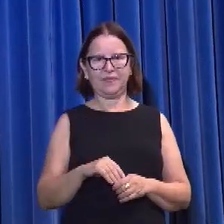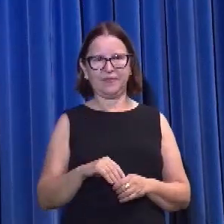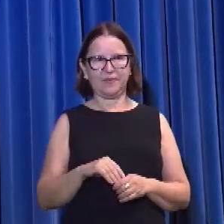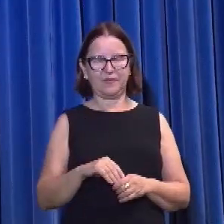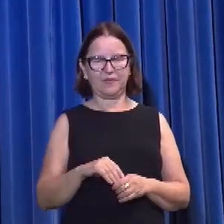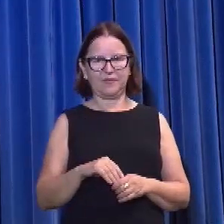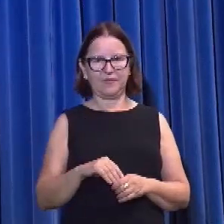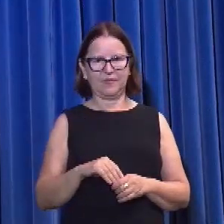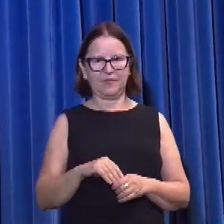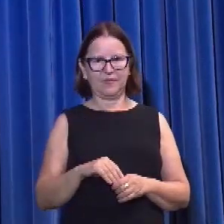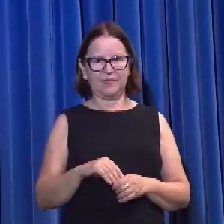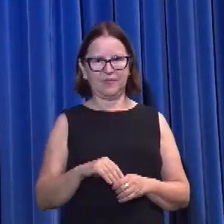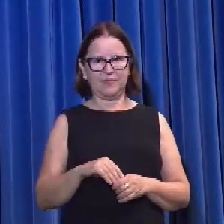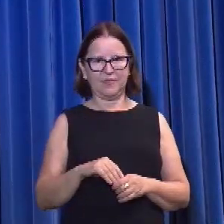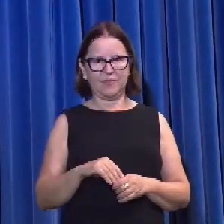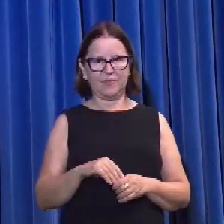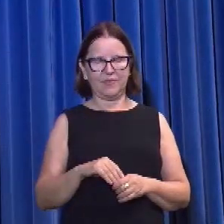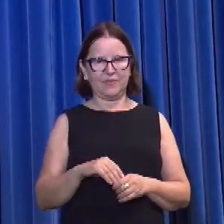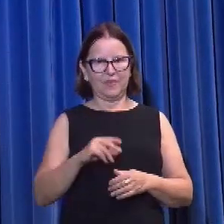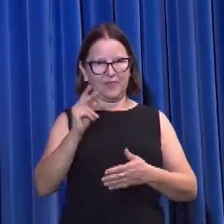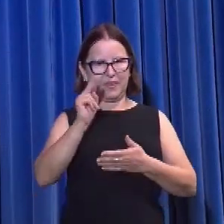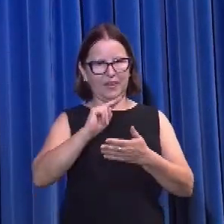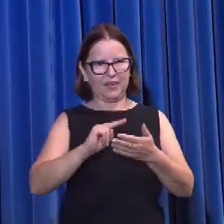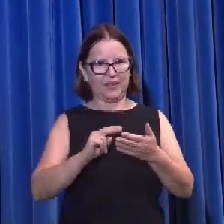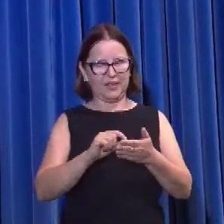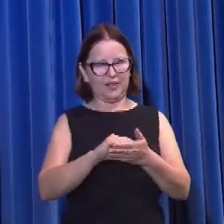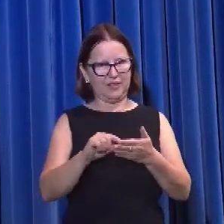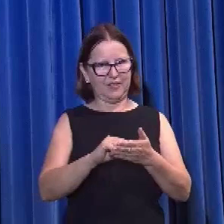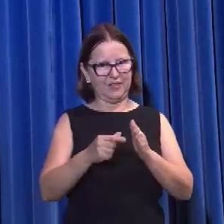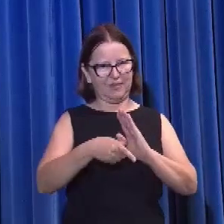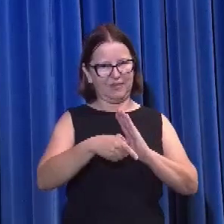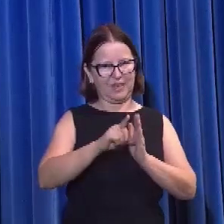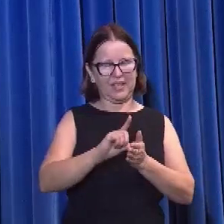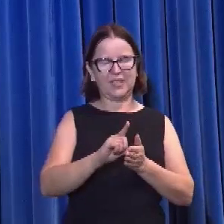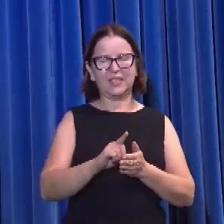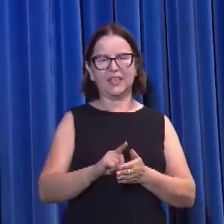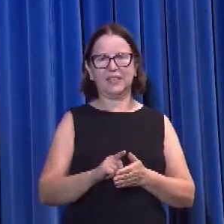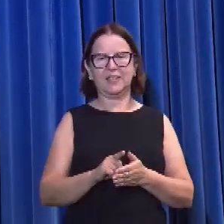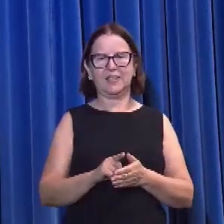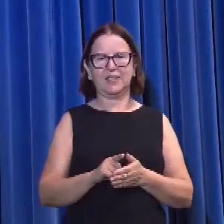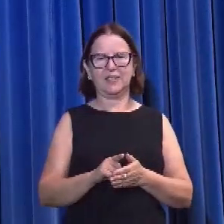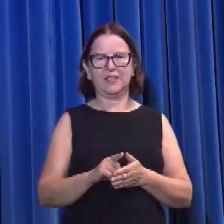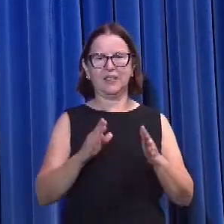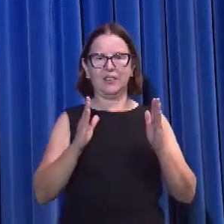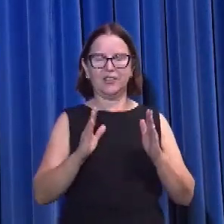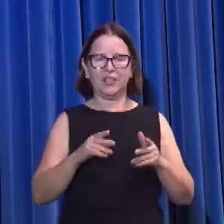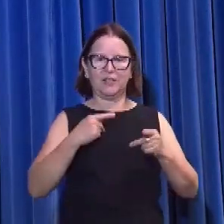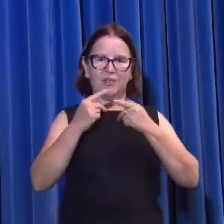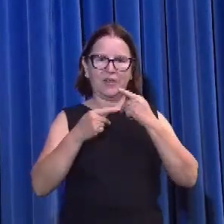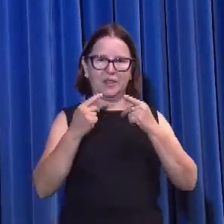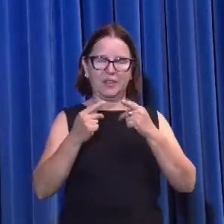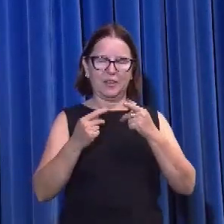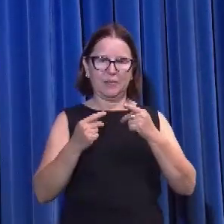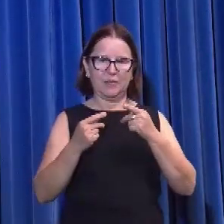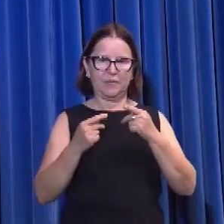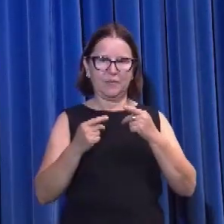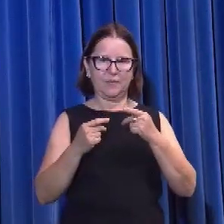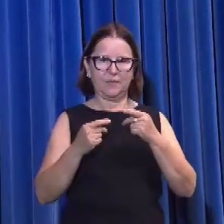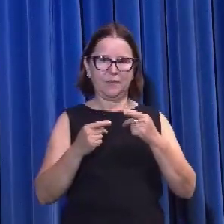do versículo anteriores, nós vimos a questão da permanência e da não